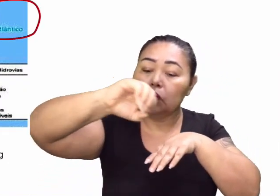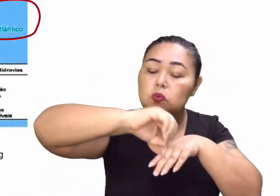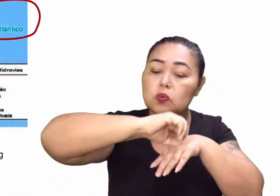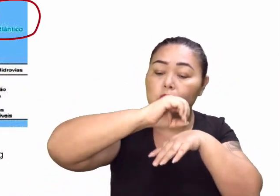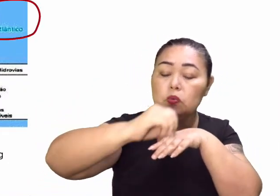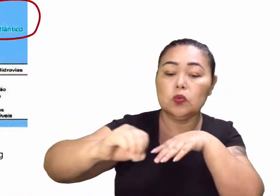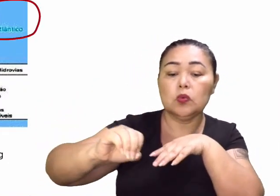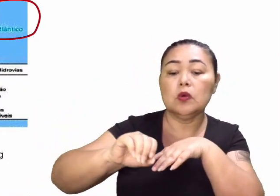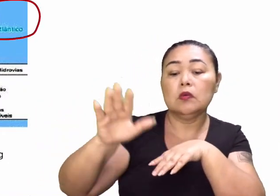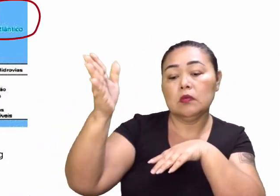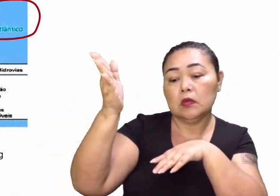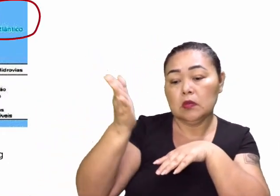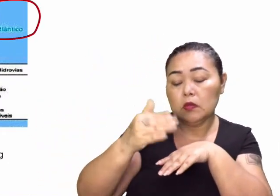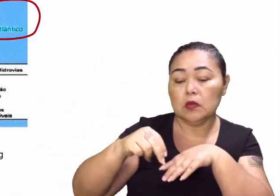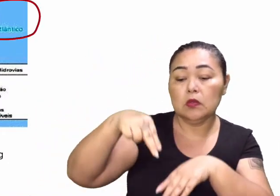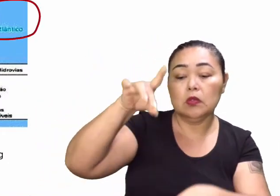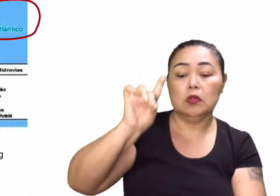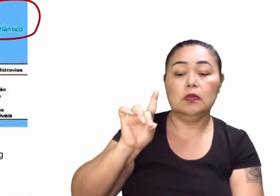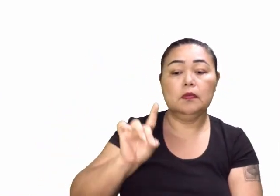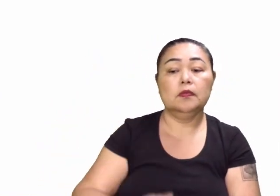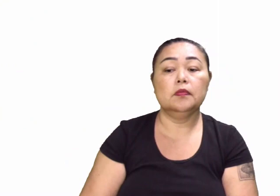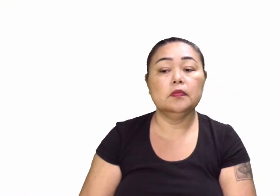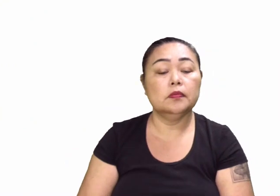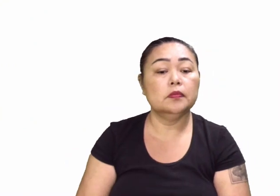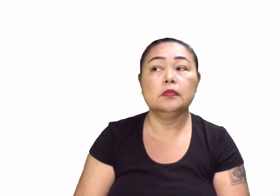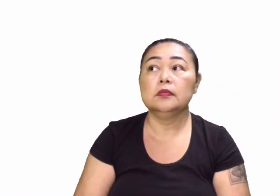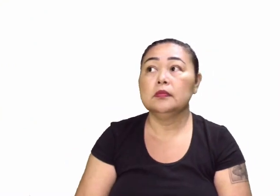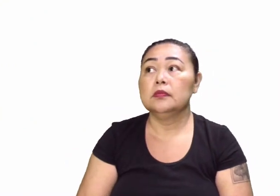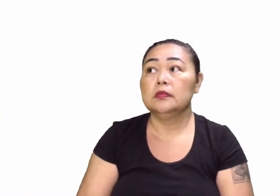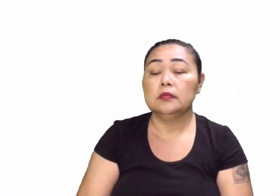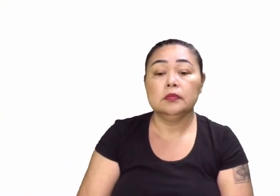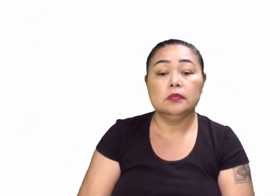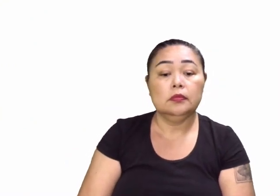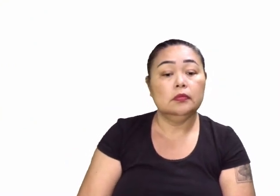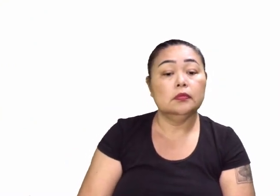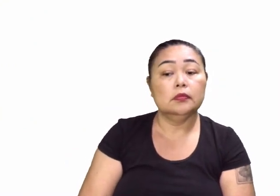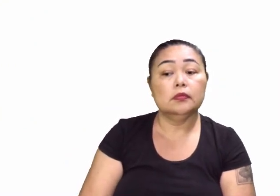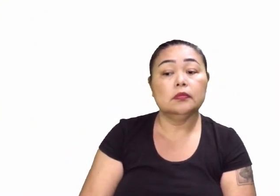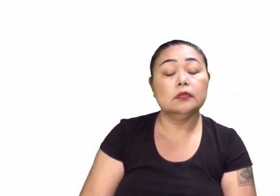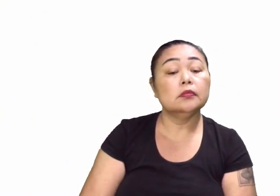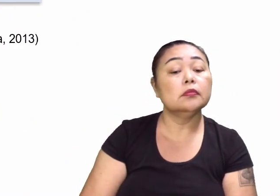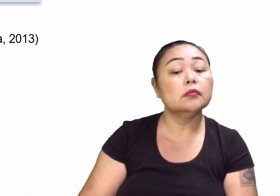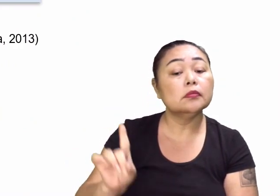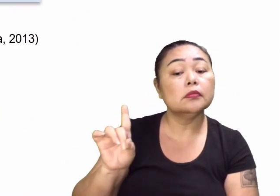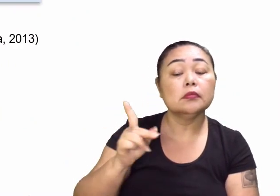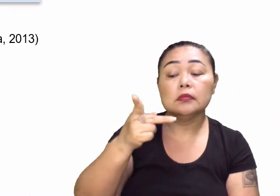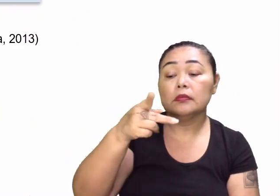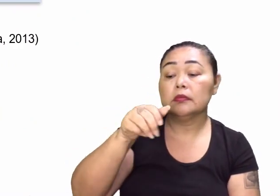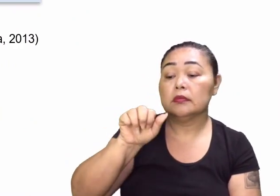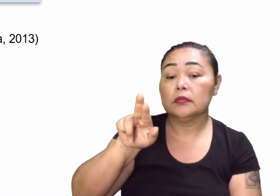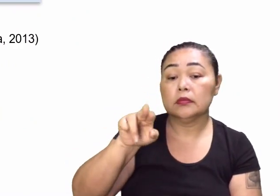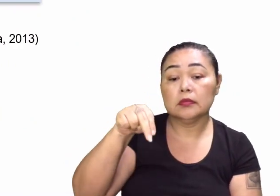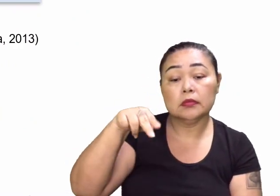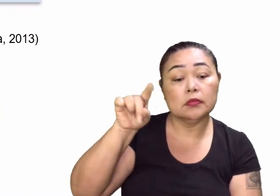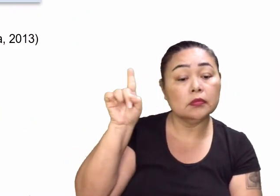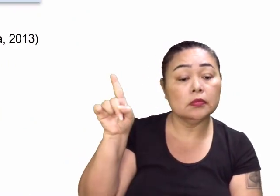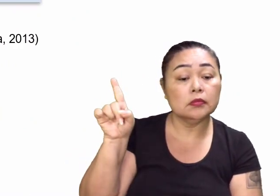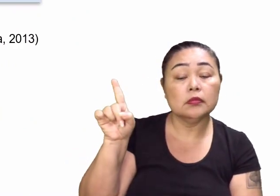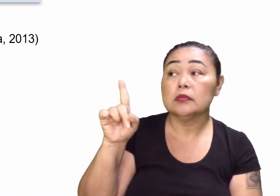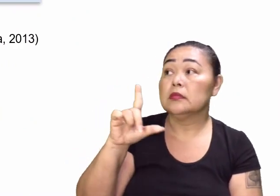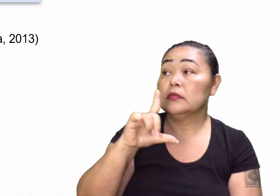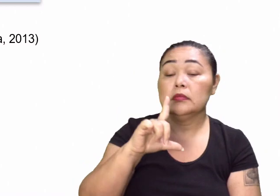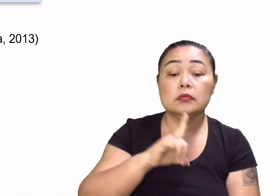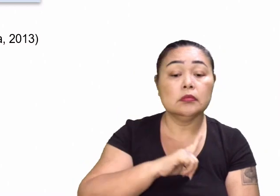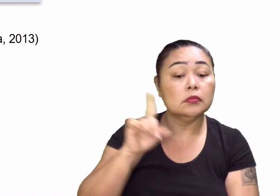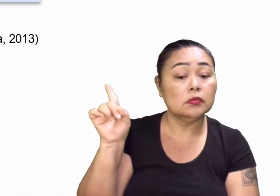Nordeste aí, né, professor Jorge? Vamos lá. E a bacia do Paraná, Rogério? Vamos lá, nós temos